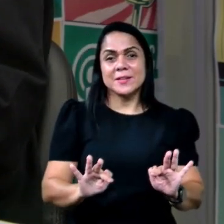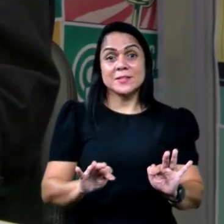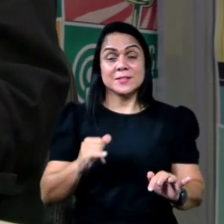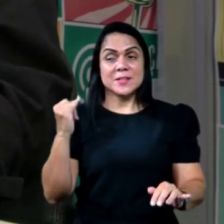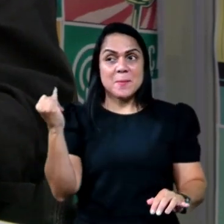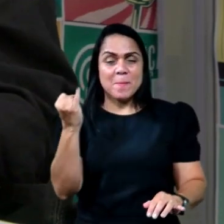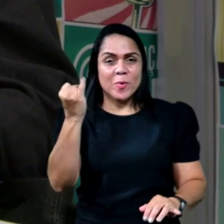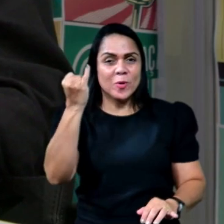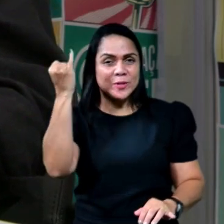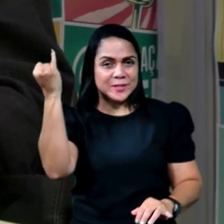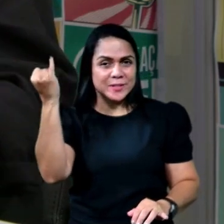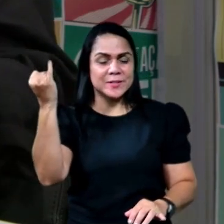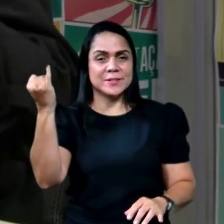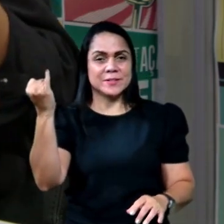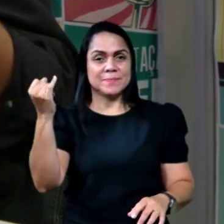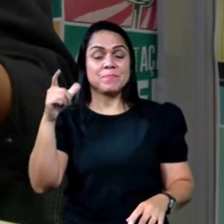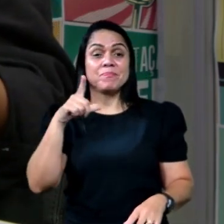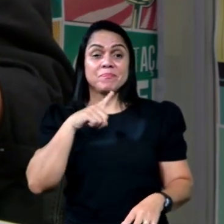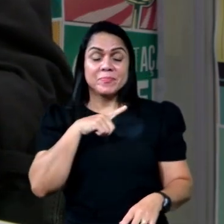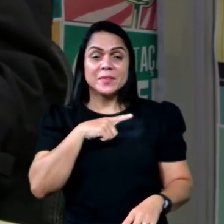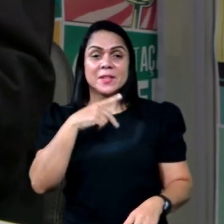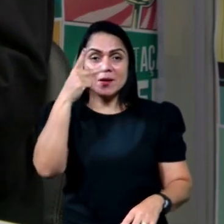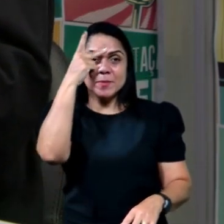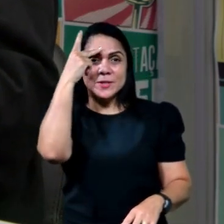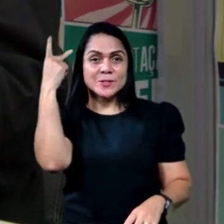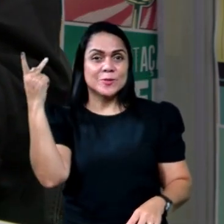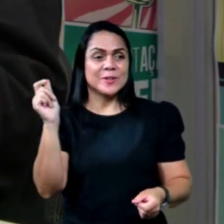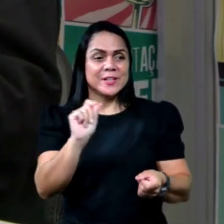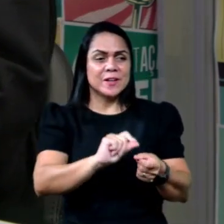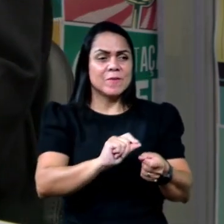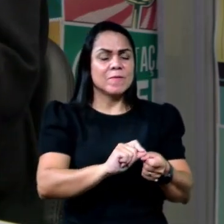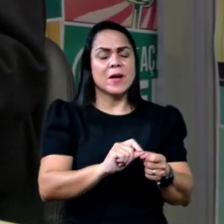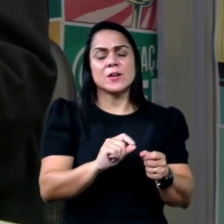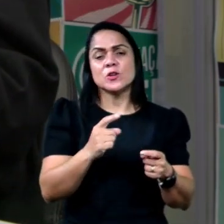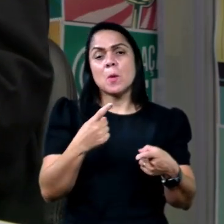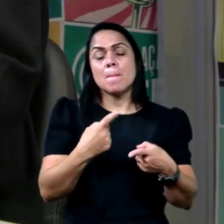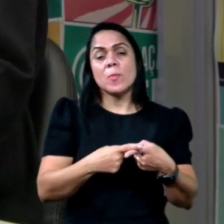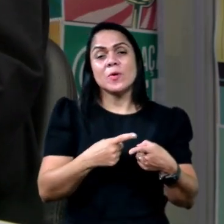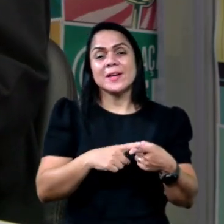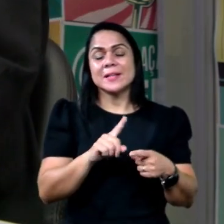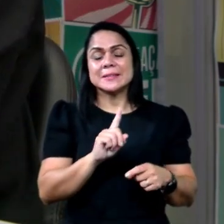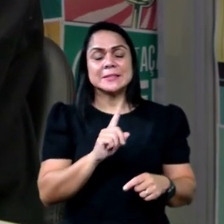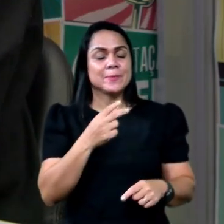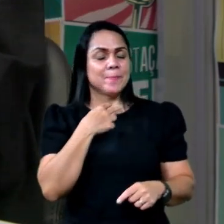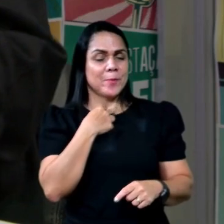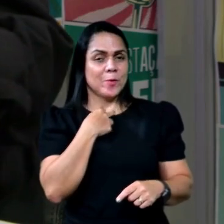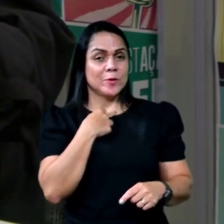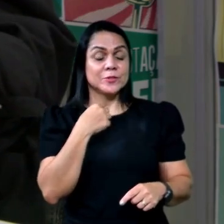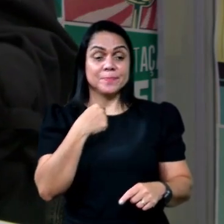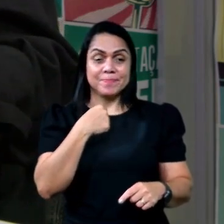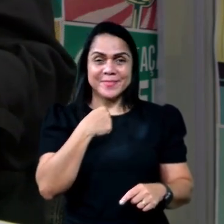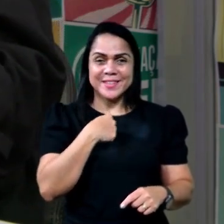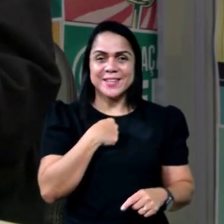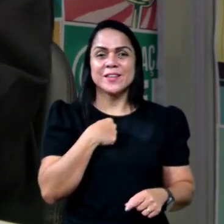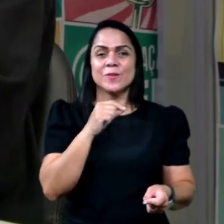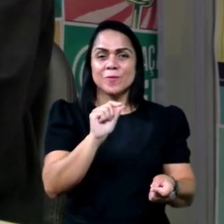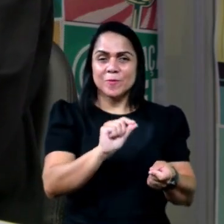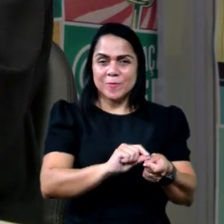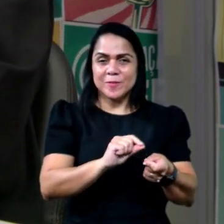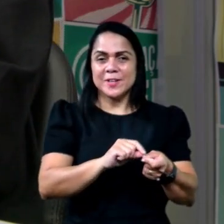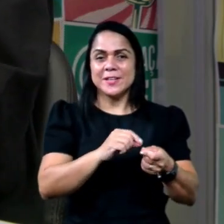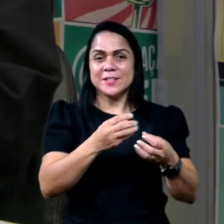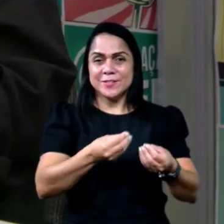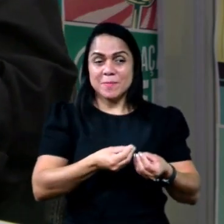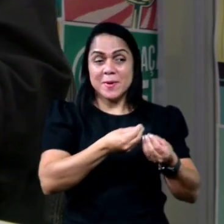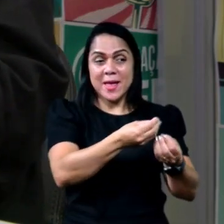as pessoas não fazem porque não podem, não é porque não querem. Isso é muito triste e frustrante. Por fim, fiz. Mandei de lanche para ela e sobrou